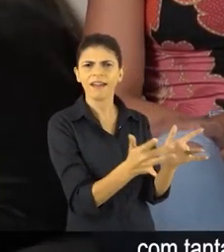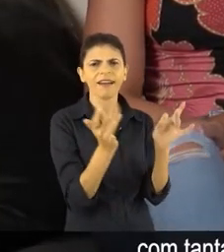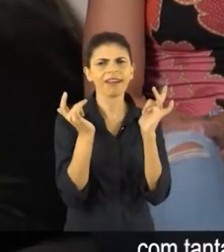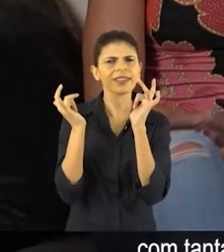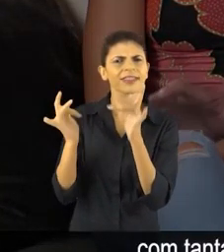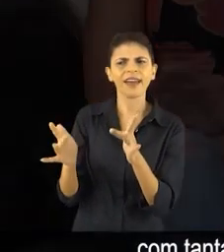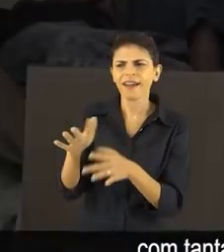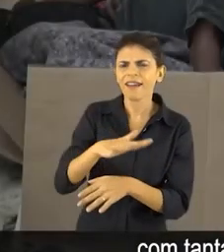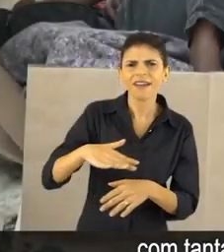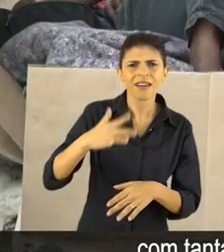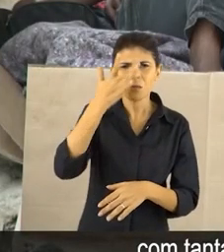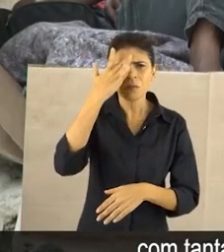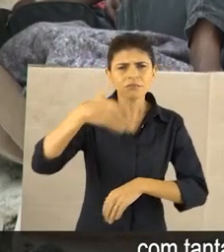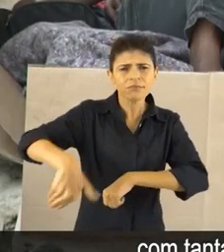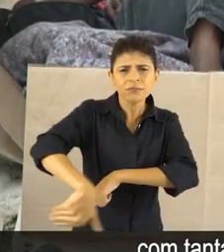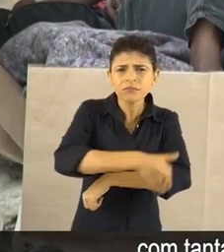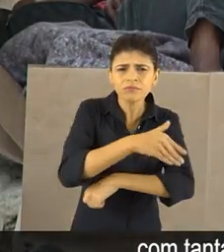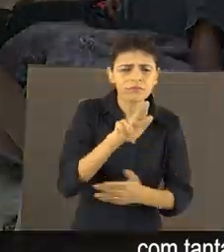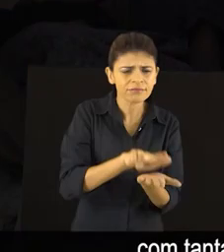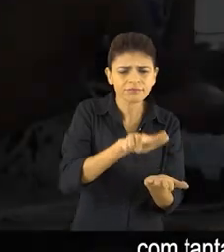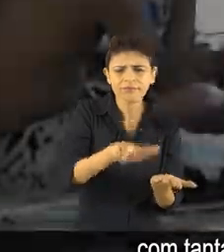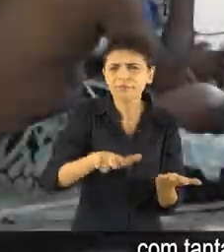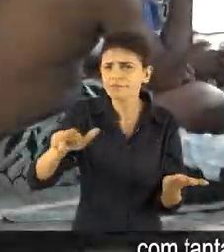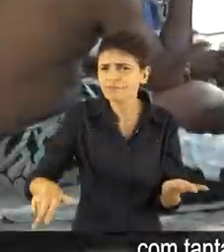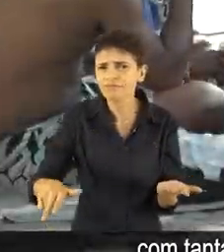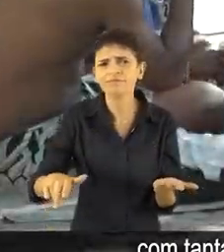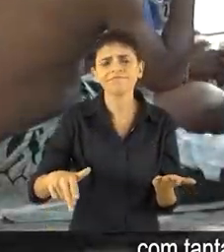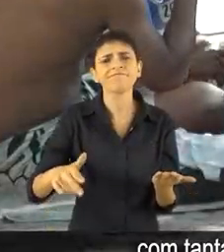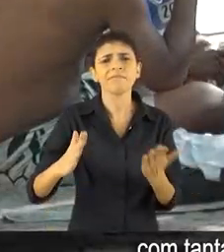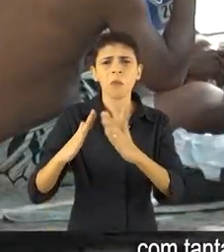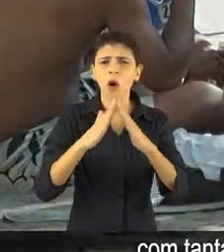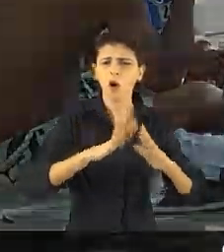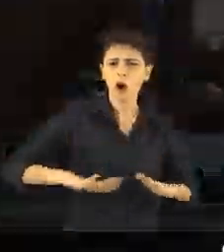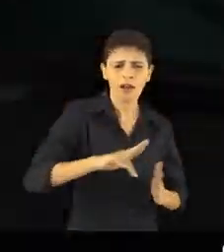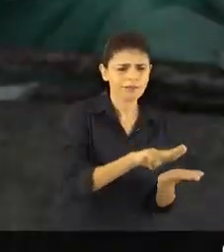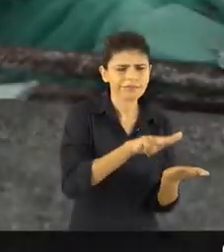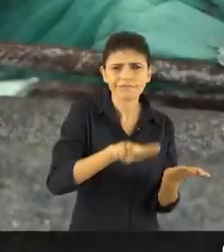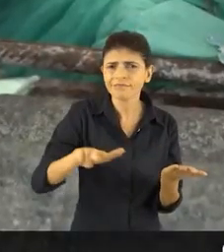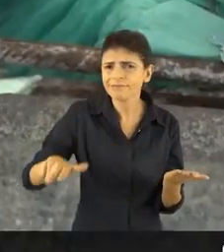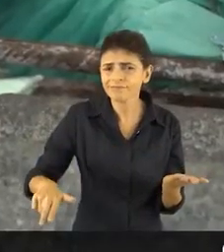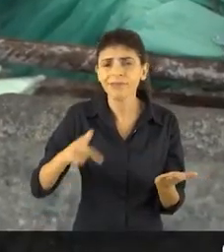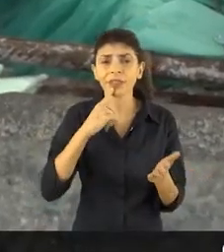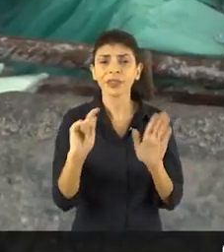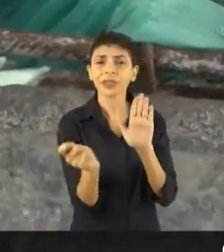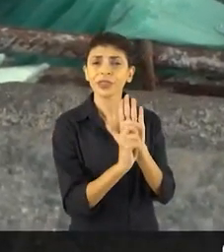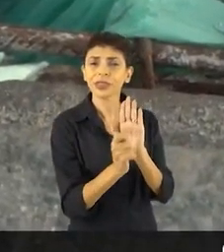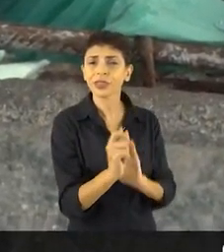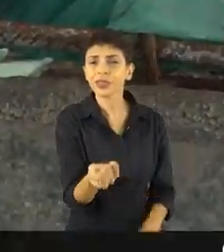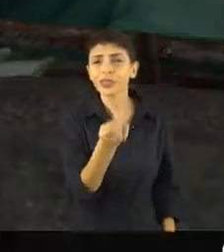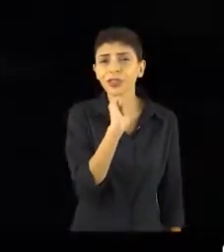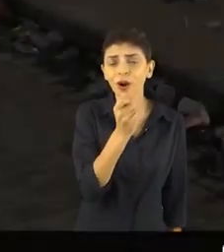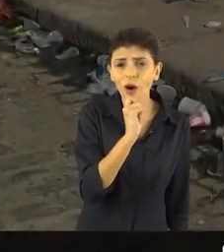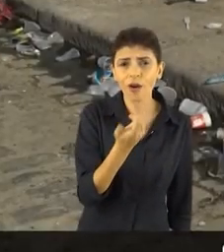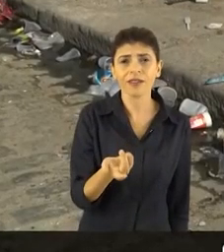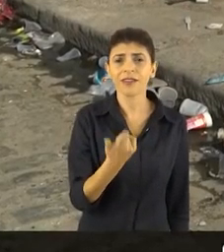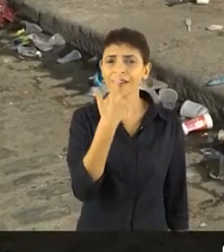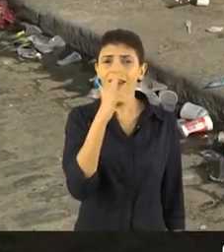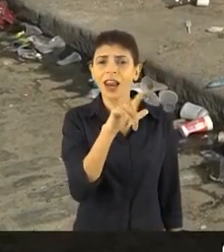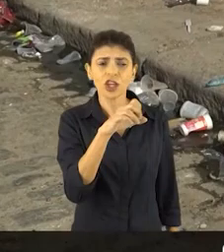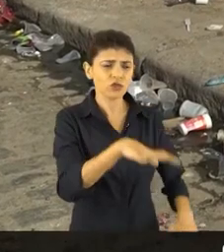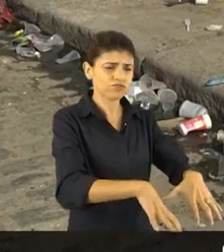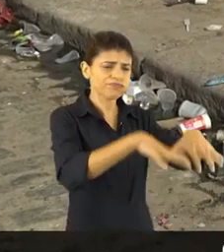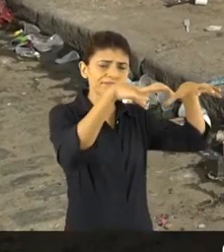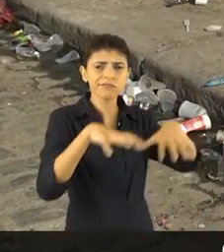tanta gente sem onde morar, com as drogas tomando conta das ruas, com as montanhas de lixo até em áreas